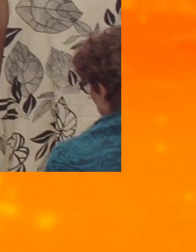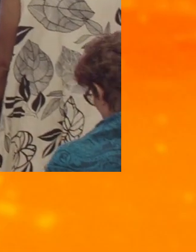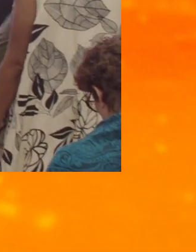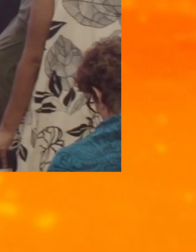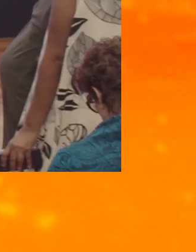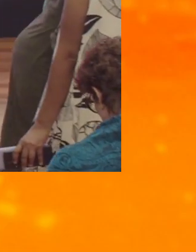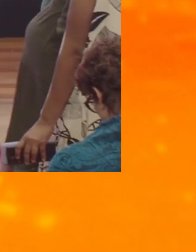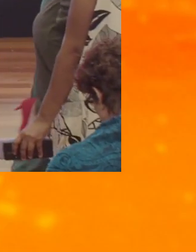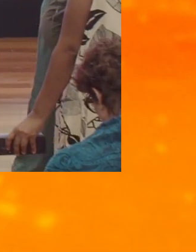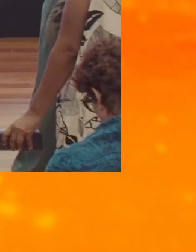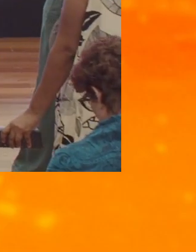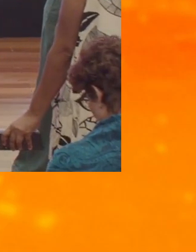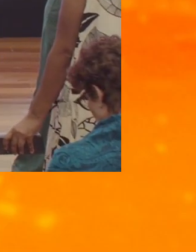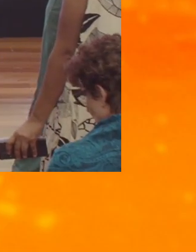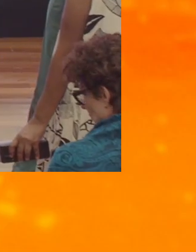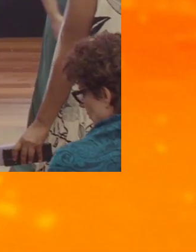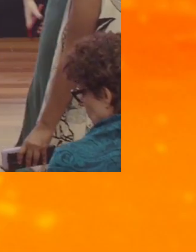vêm.